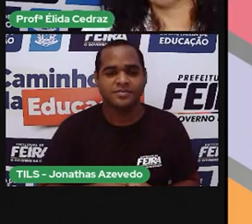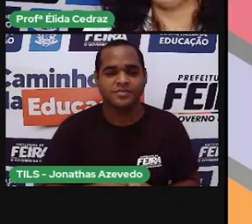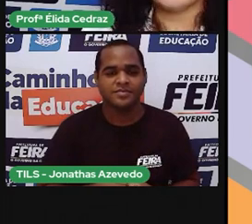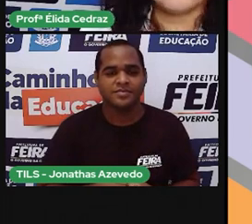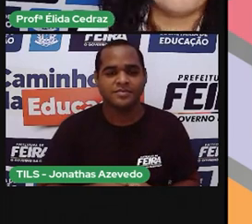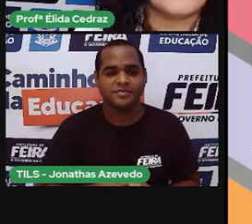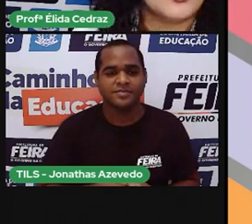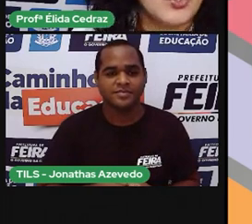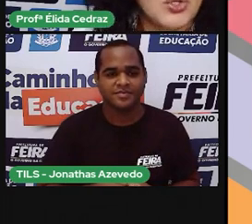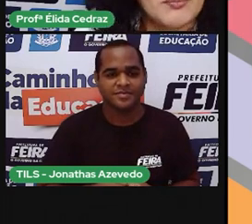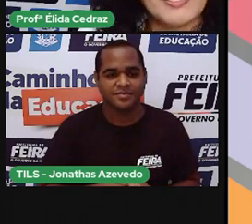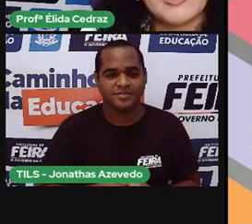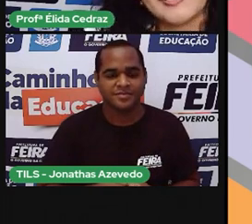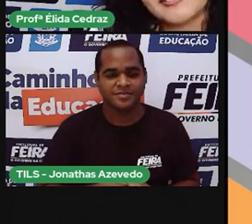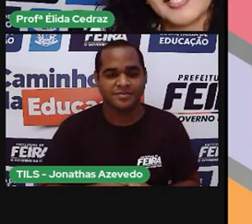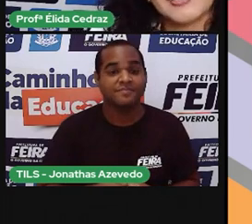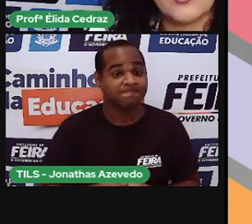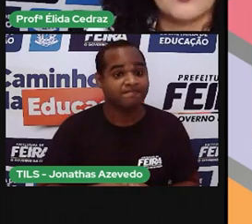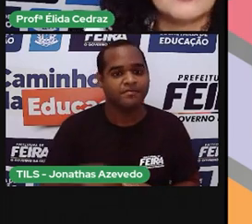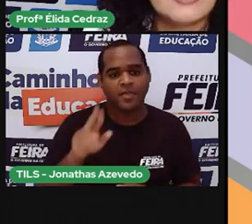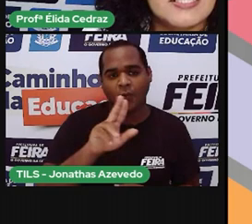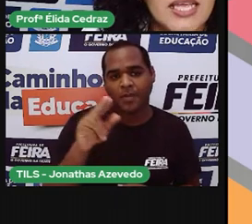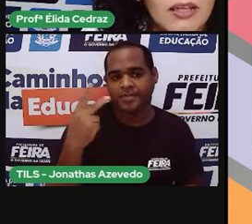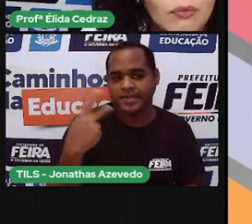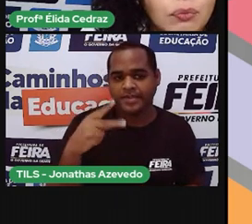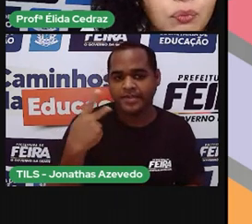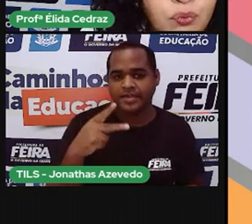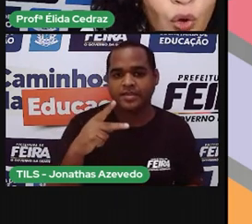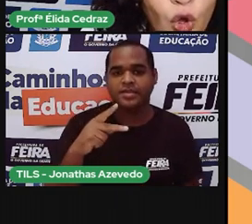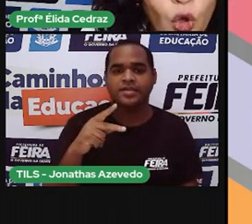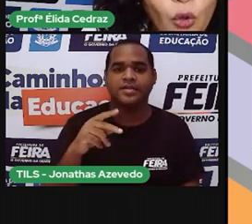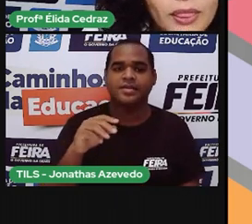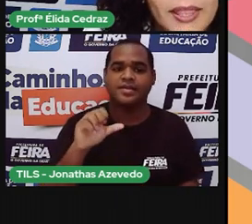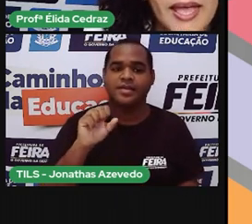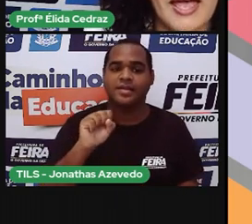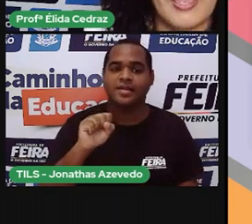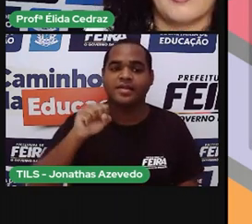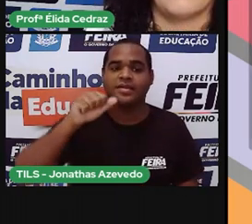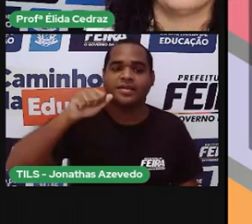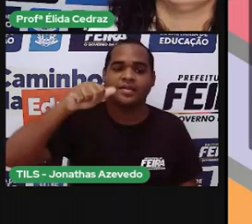Ó, teve um erro, mas o nome é esse aí, ó. Sanfona.